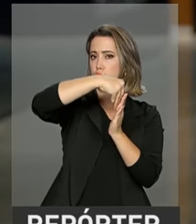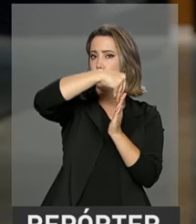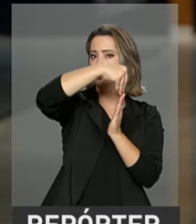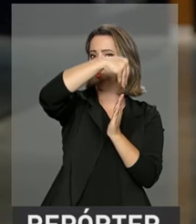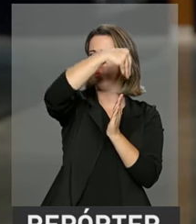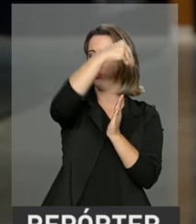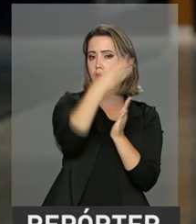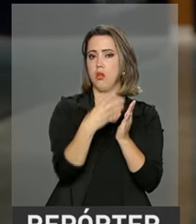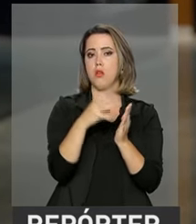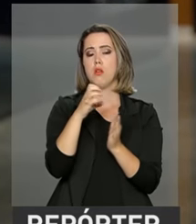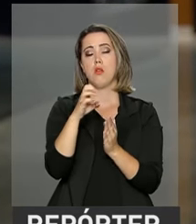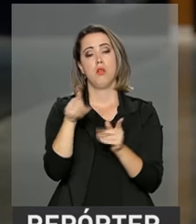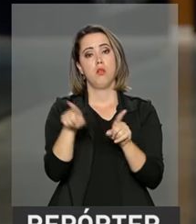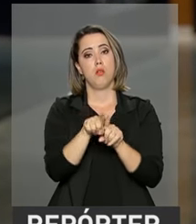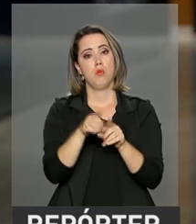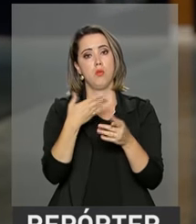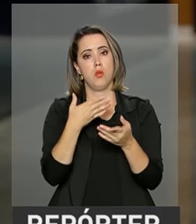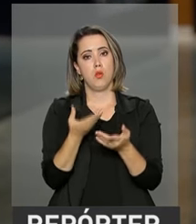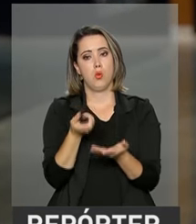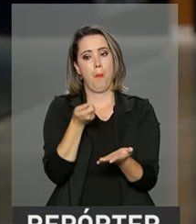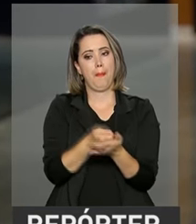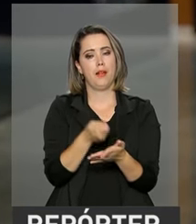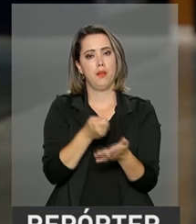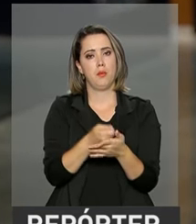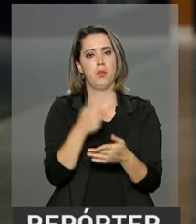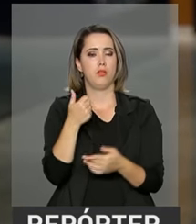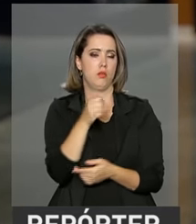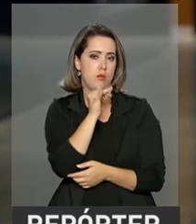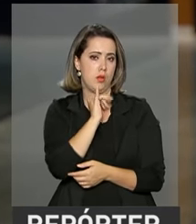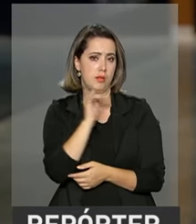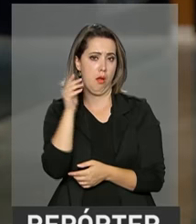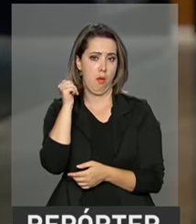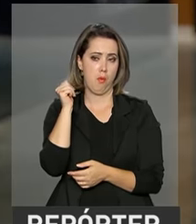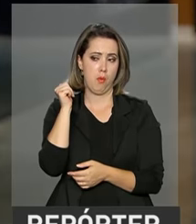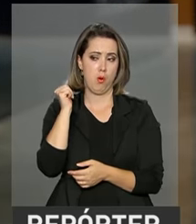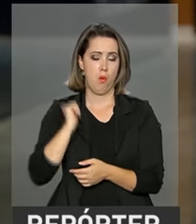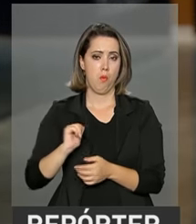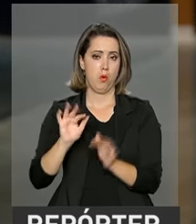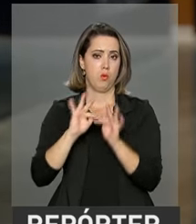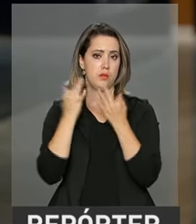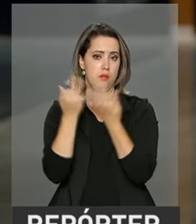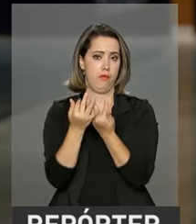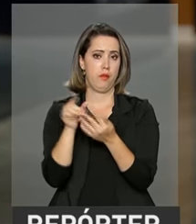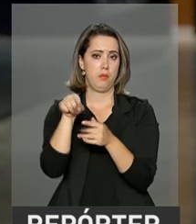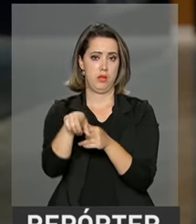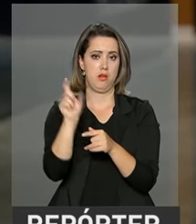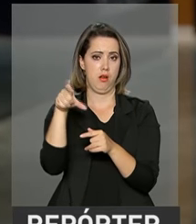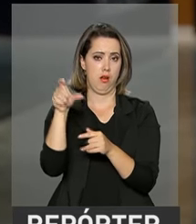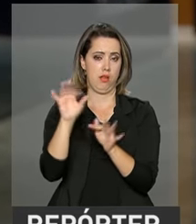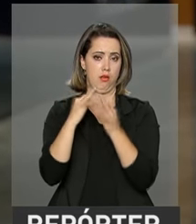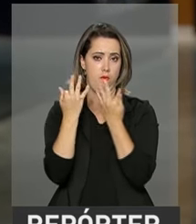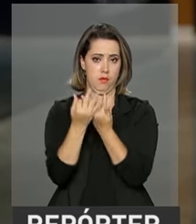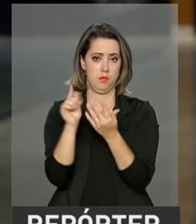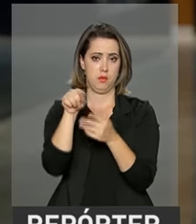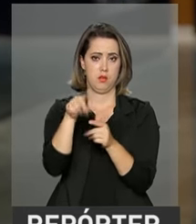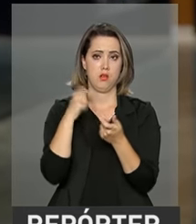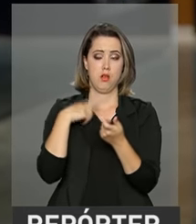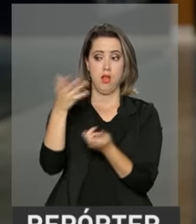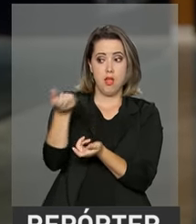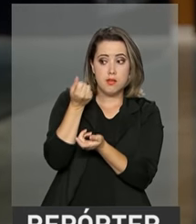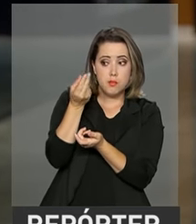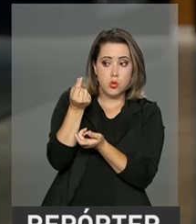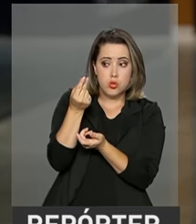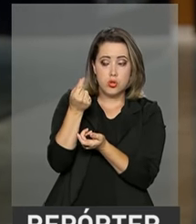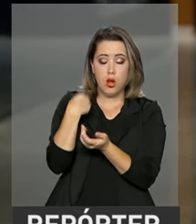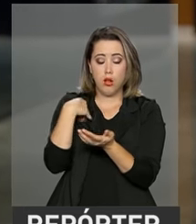programas sociais como por exemplo o bolsa família então a atenção são justamente quando a pessoa for receber um